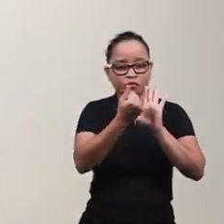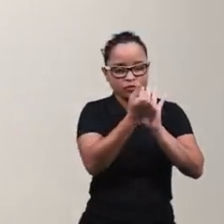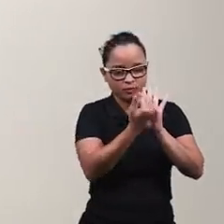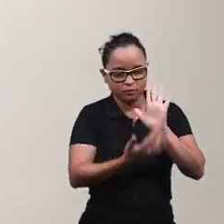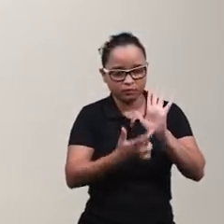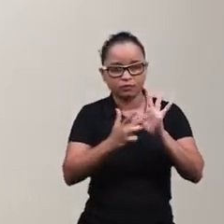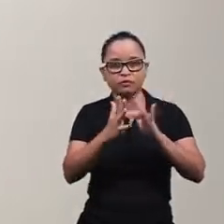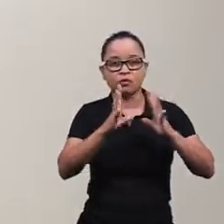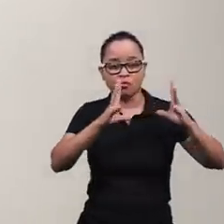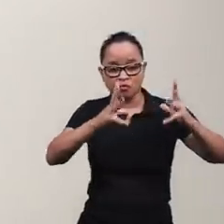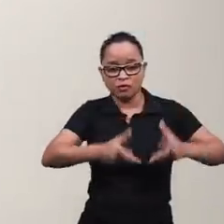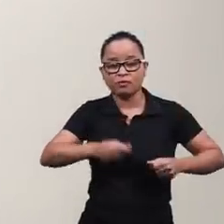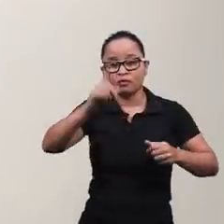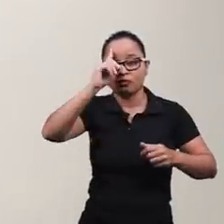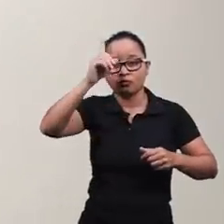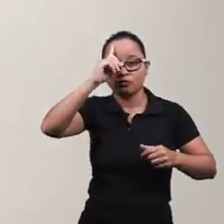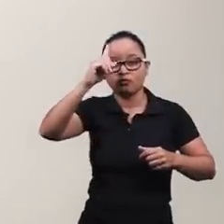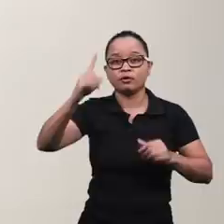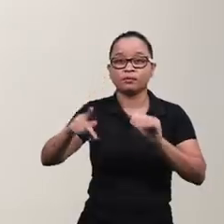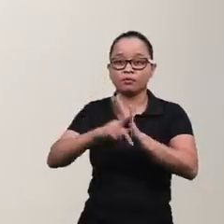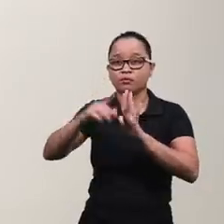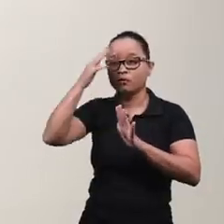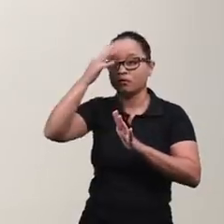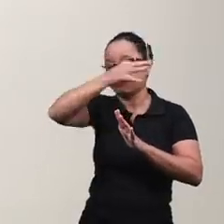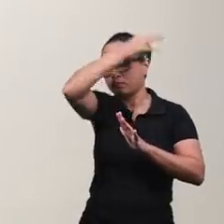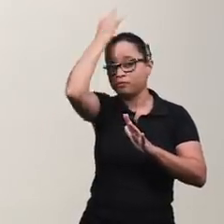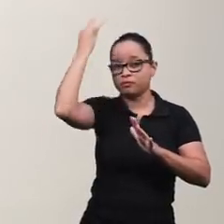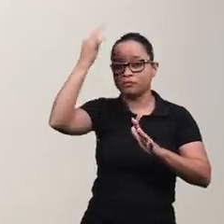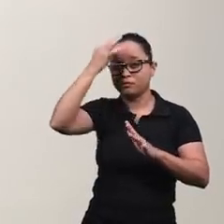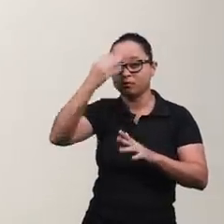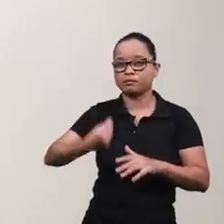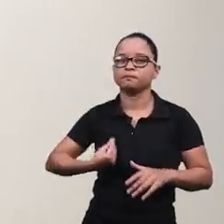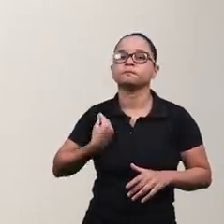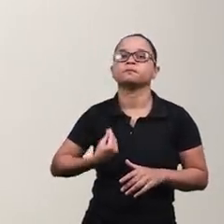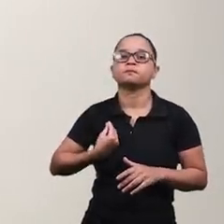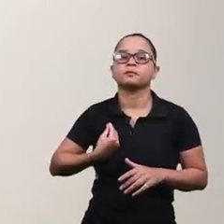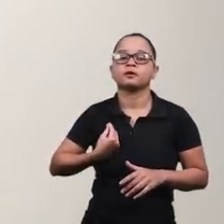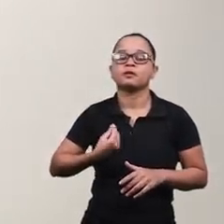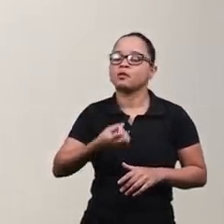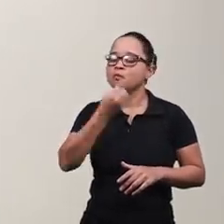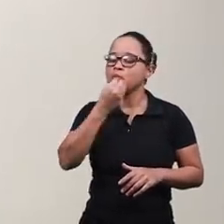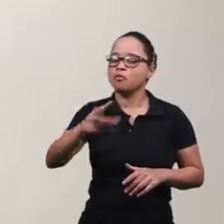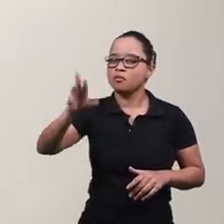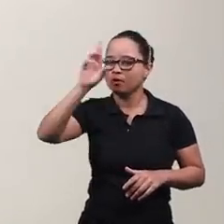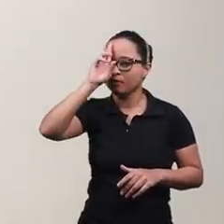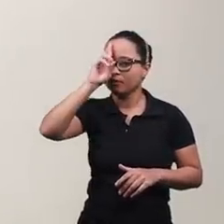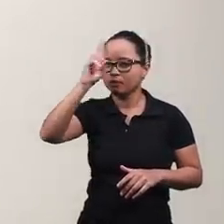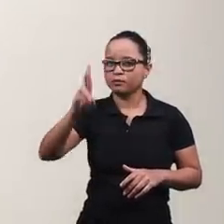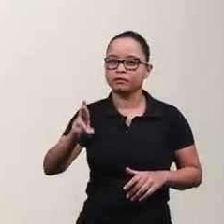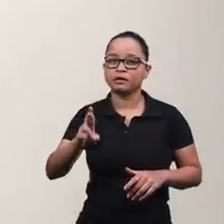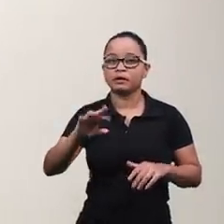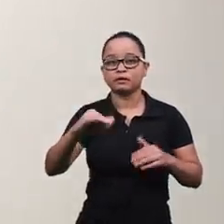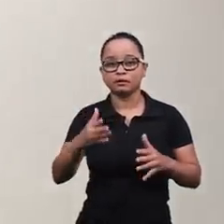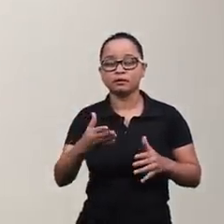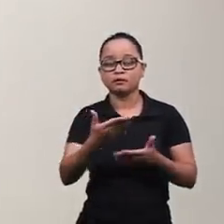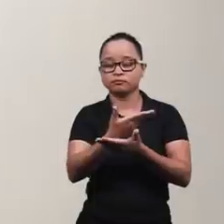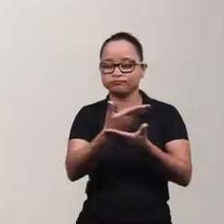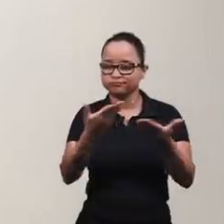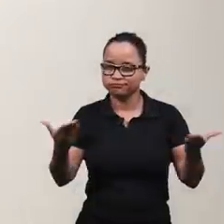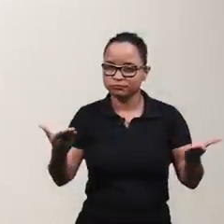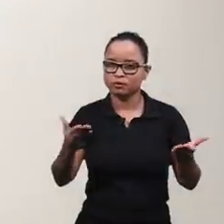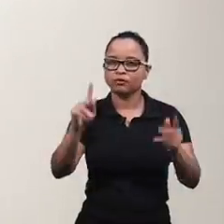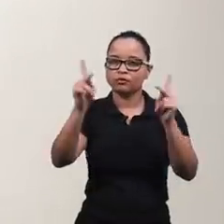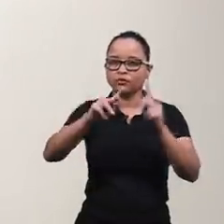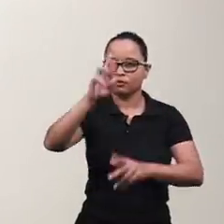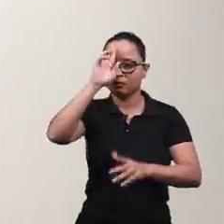esse sangue nos purifica a cada dia que este Espírito Santo que está sobre nós bendito seja o nome do senhor é